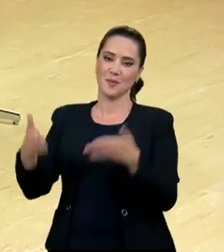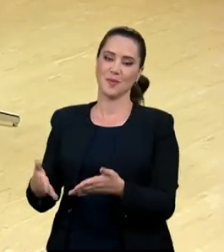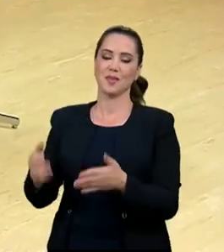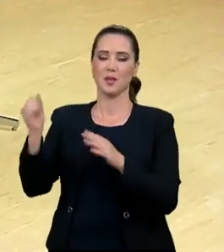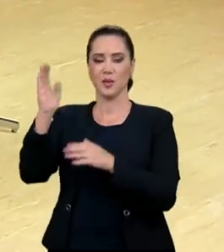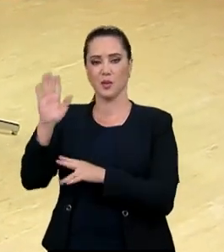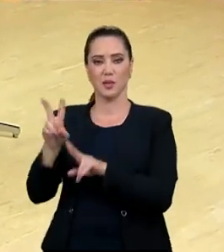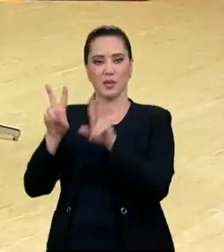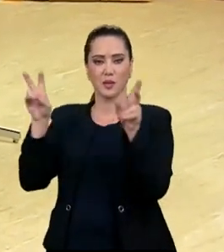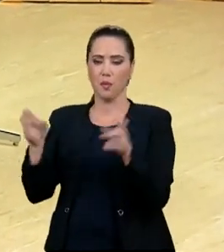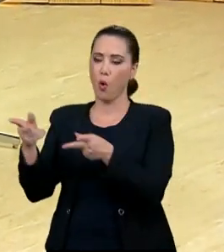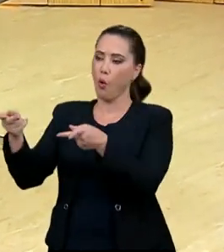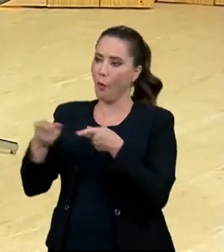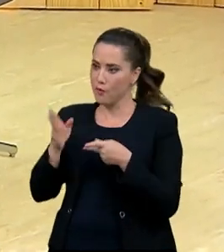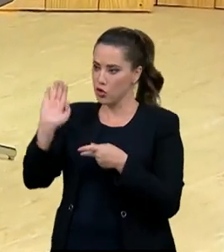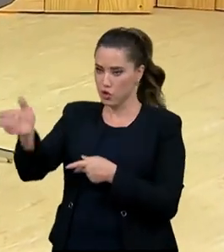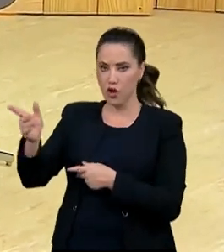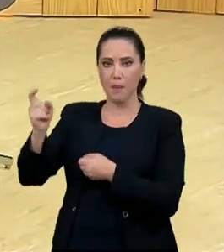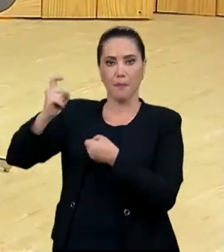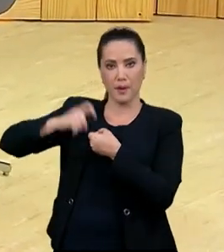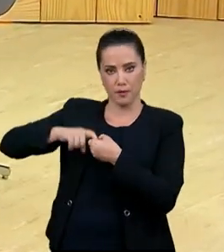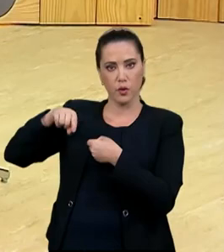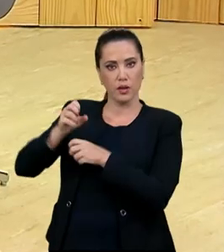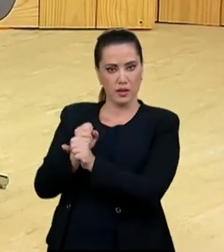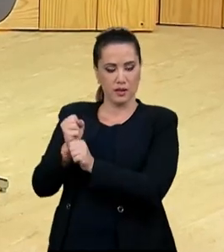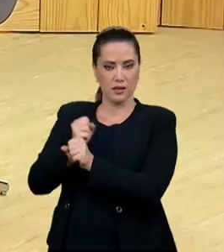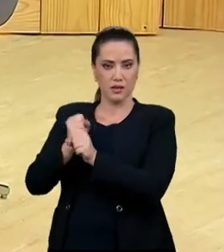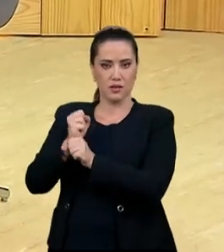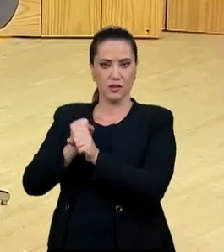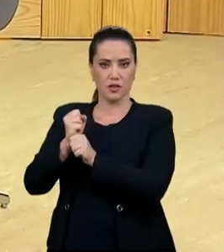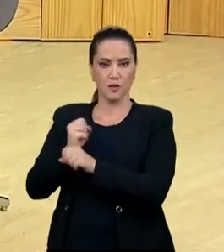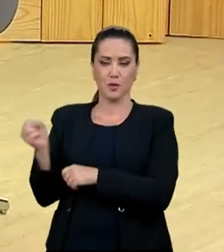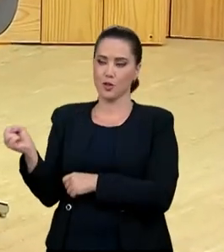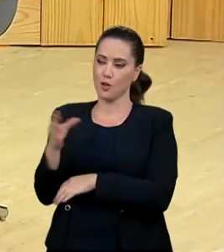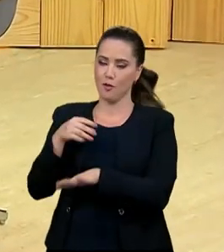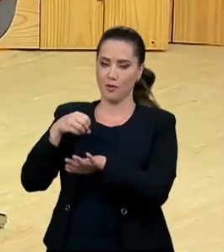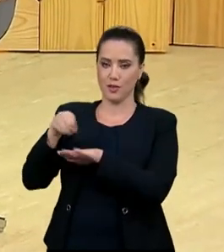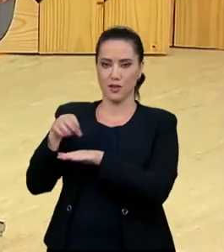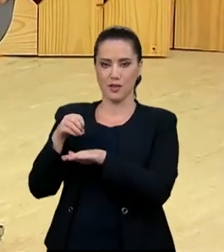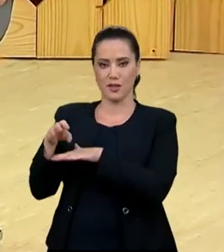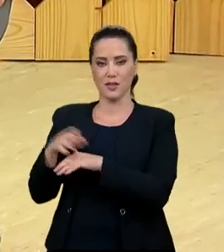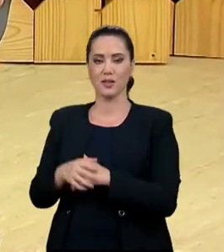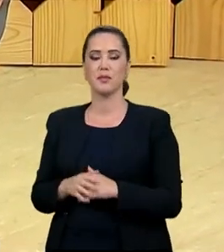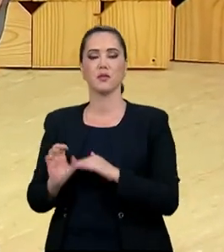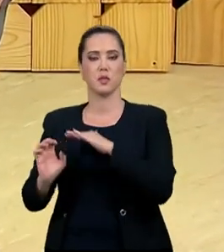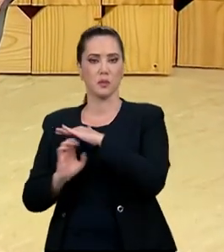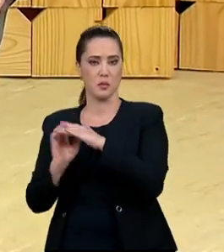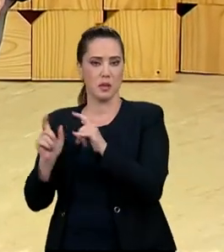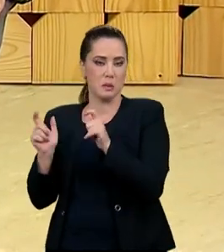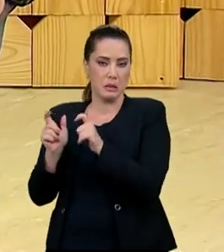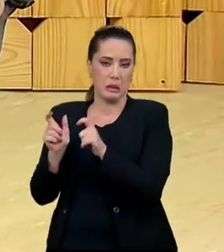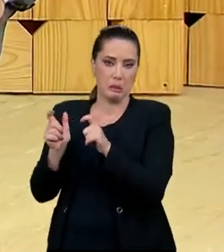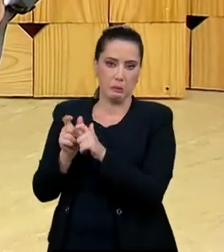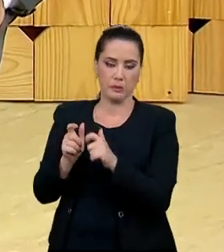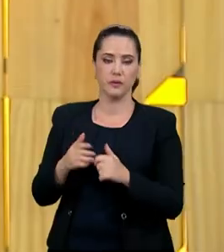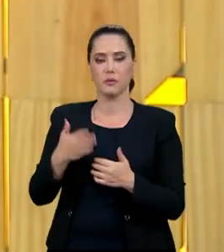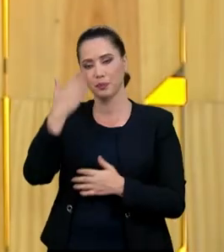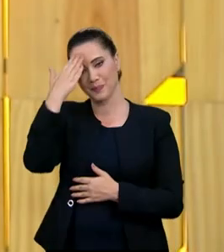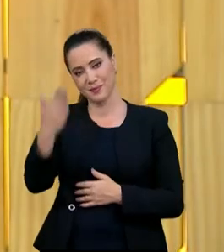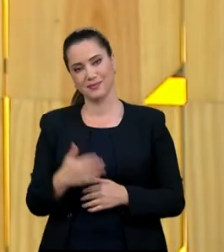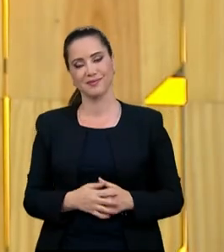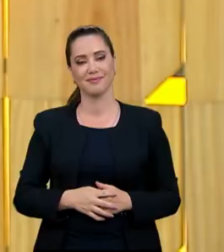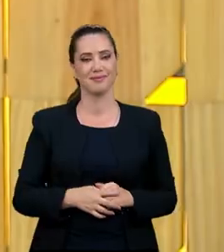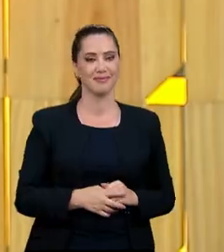deixo o convite para o senhor voltar ainda esse ano para atualizar a gente sobre as micro e pequenas empresas no país. Muito obrigado,